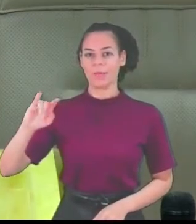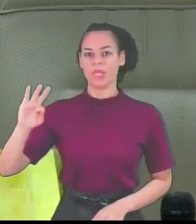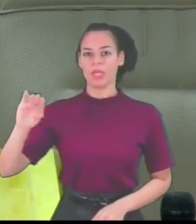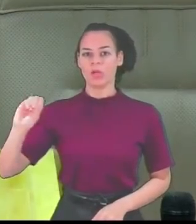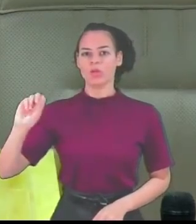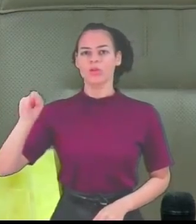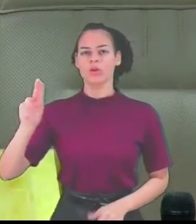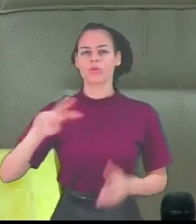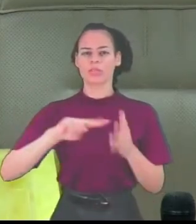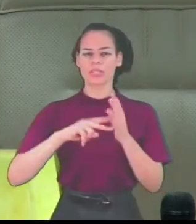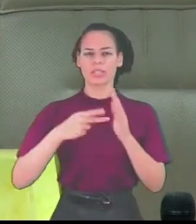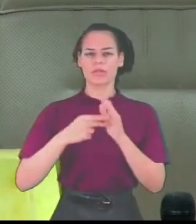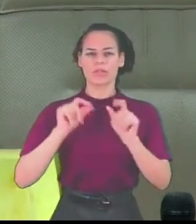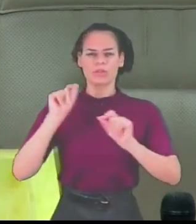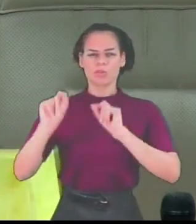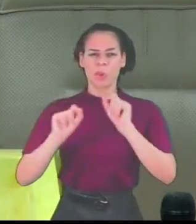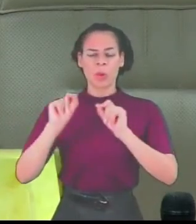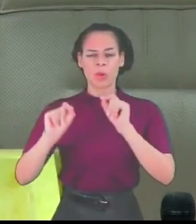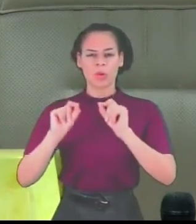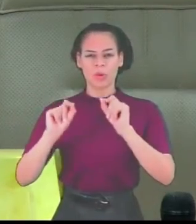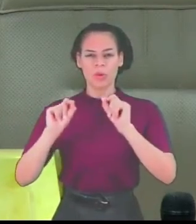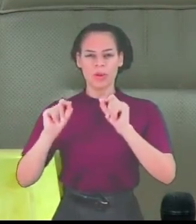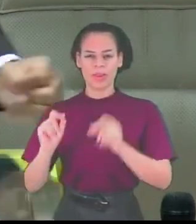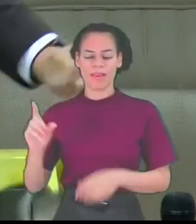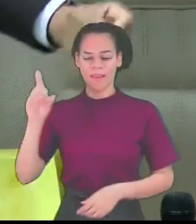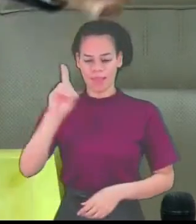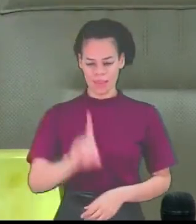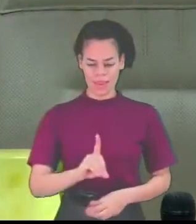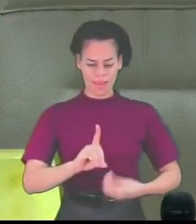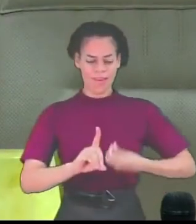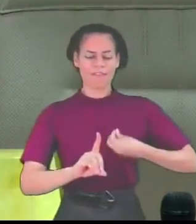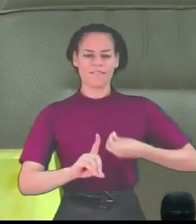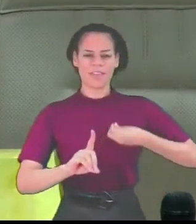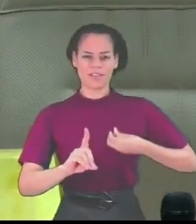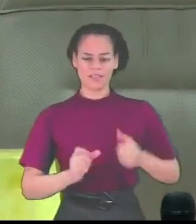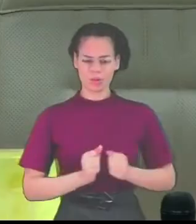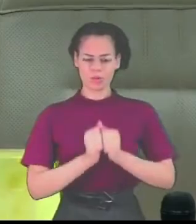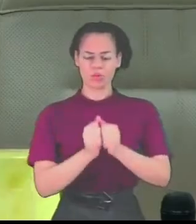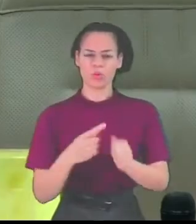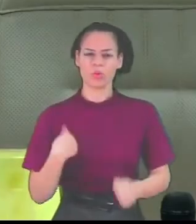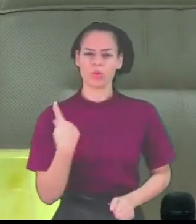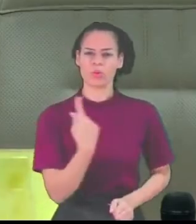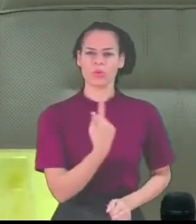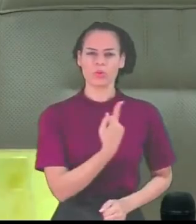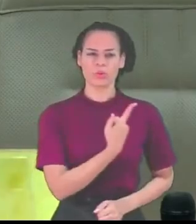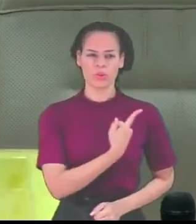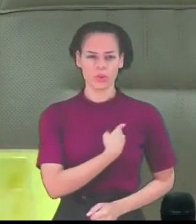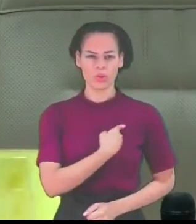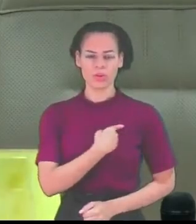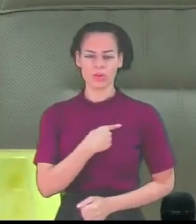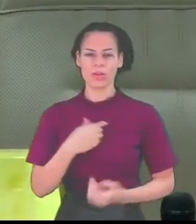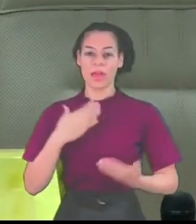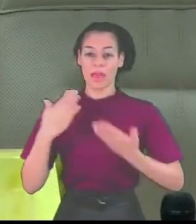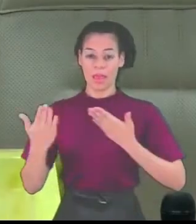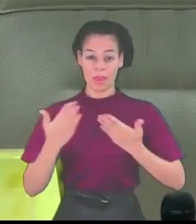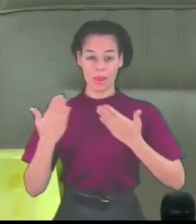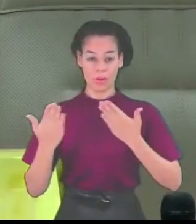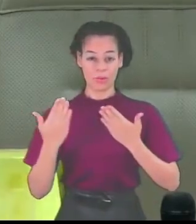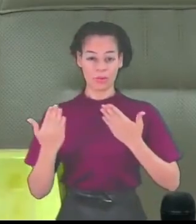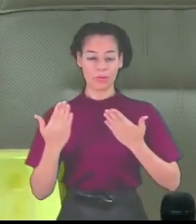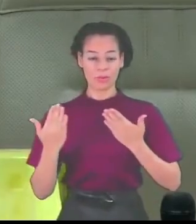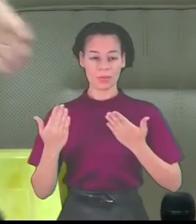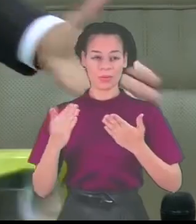seja Tabernáculo Lobo nosso meio ele é o tabernáculo de Deus que desceu do céu e